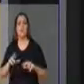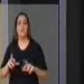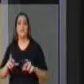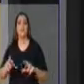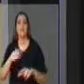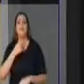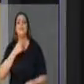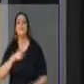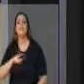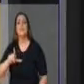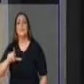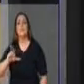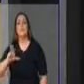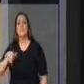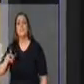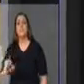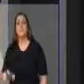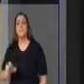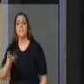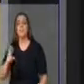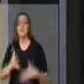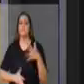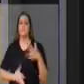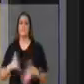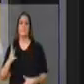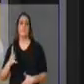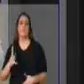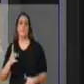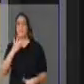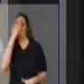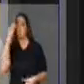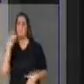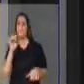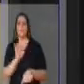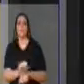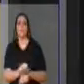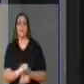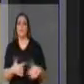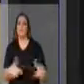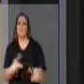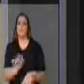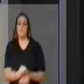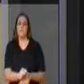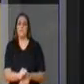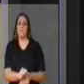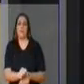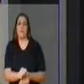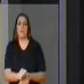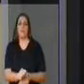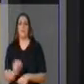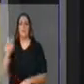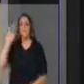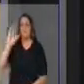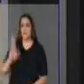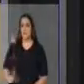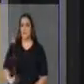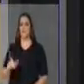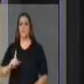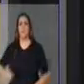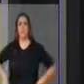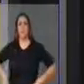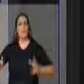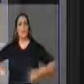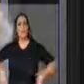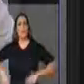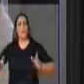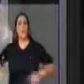laringe afasta as pessoas da produção. O Brasil tem um custo exagerado com